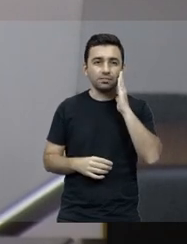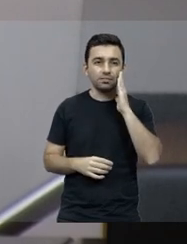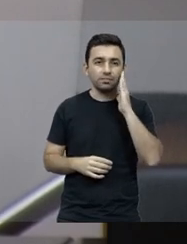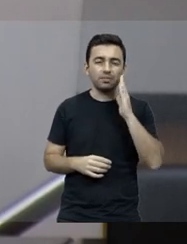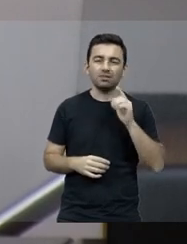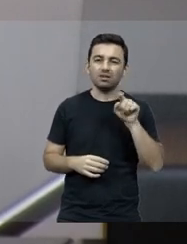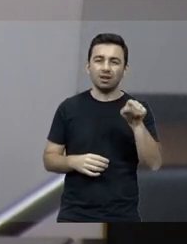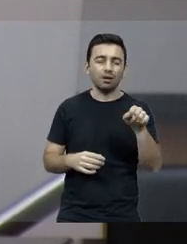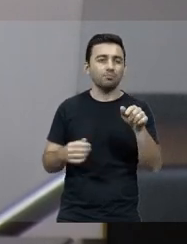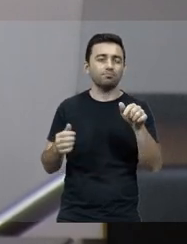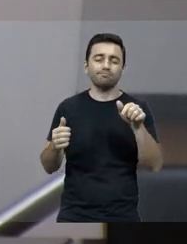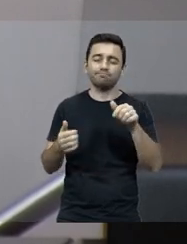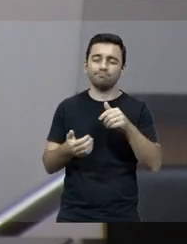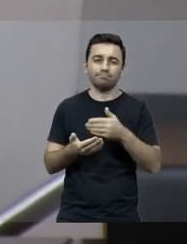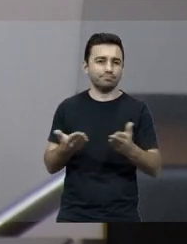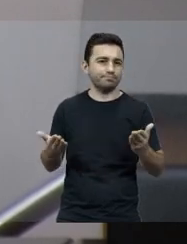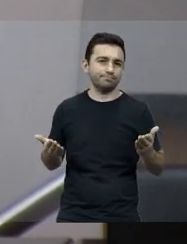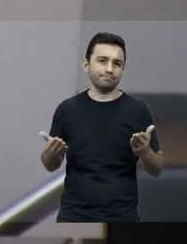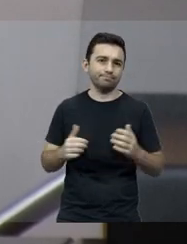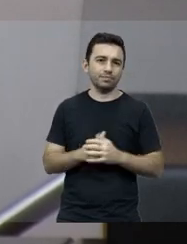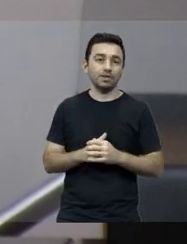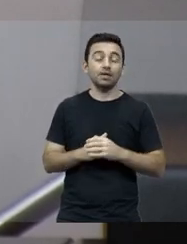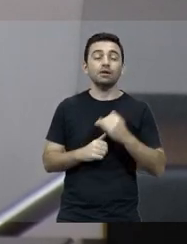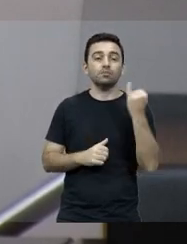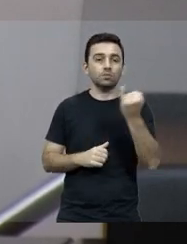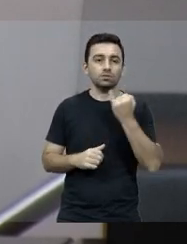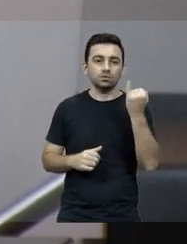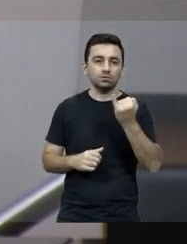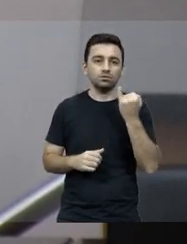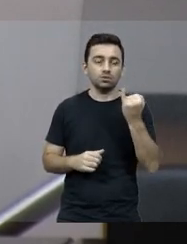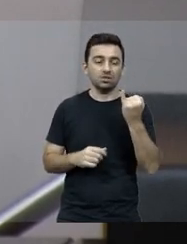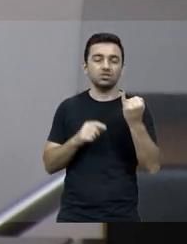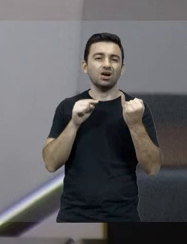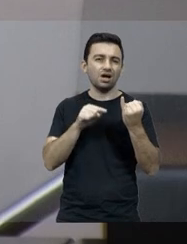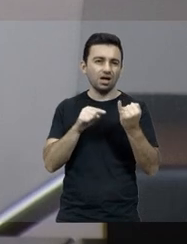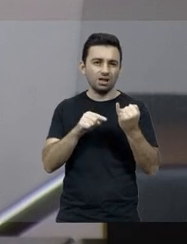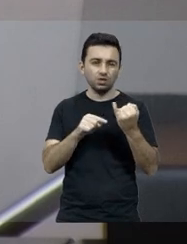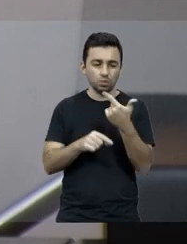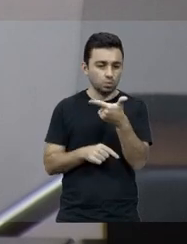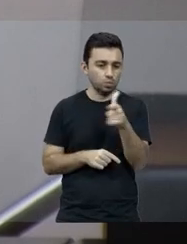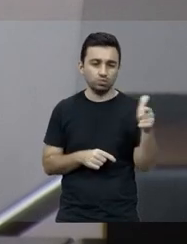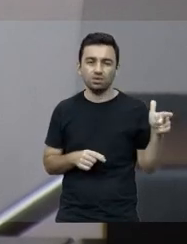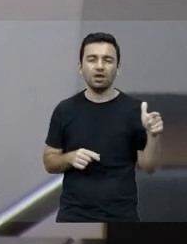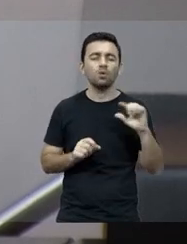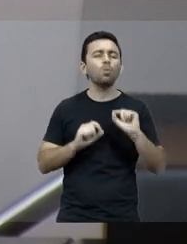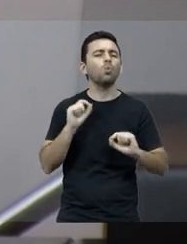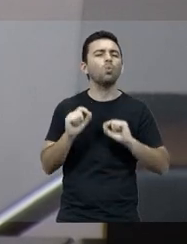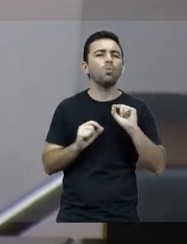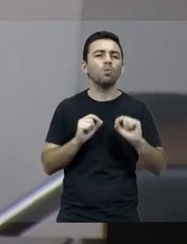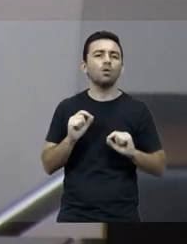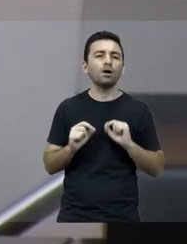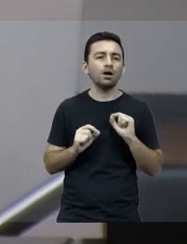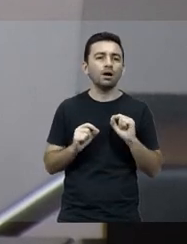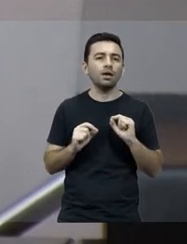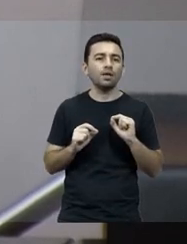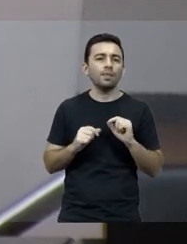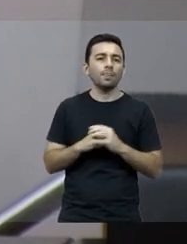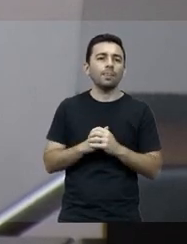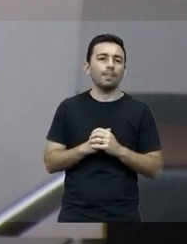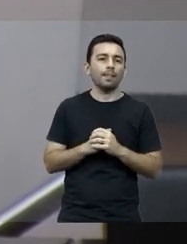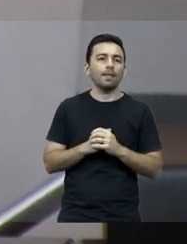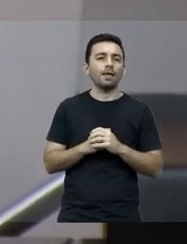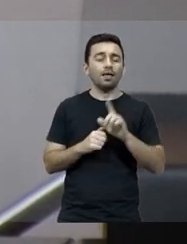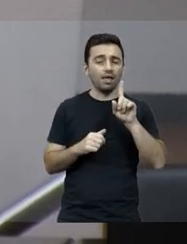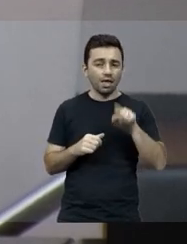desprivilegiado foi. Existe uma coisa chamada desimportância. Desimportância. E desimportância foi